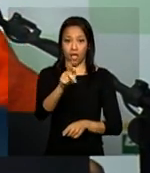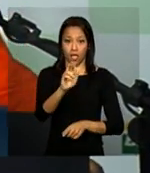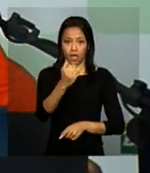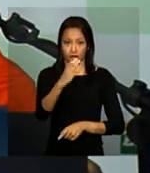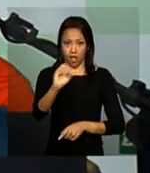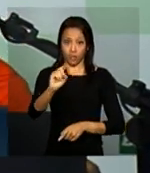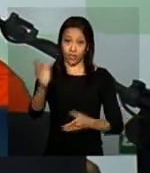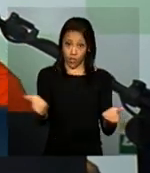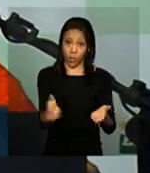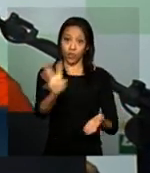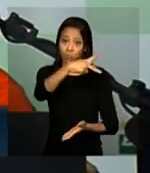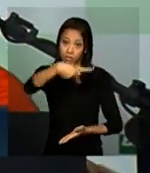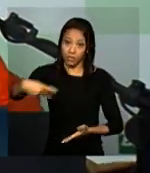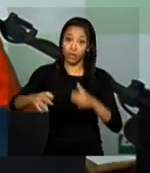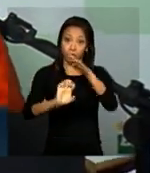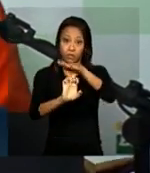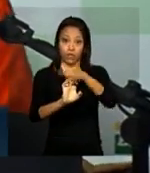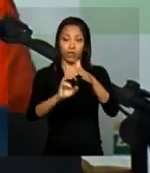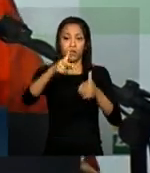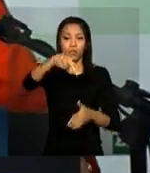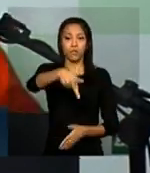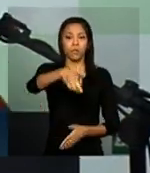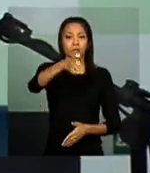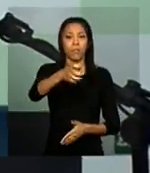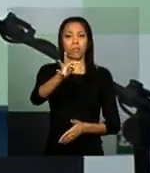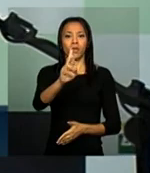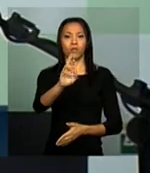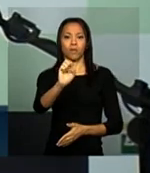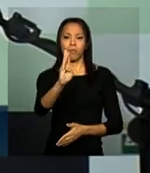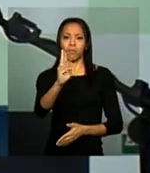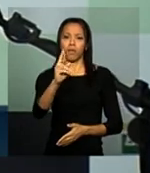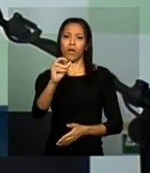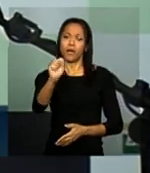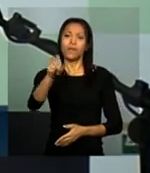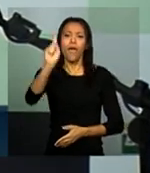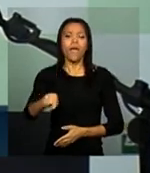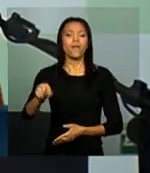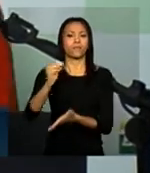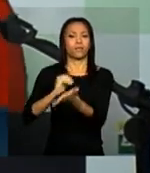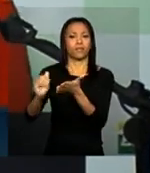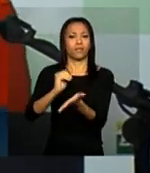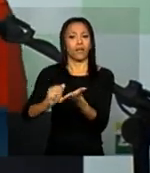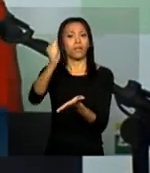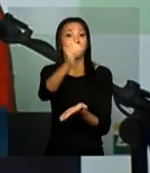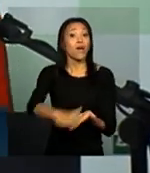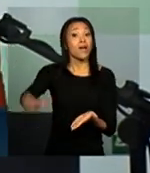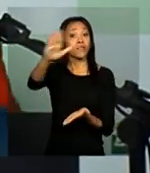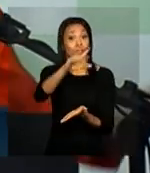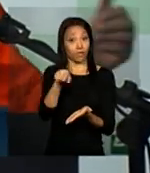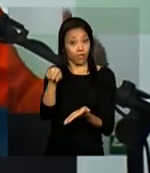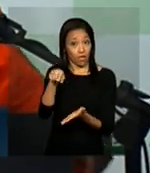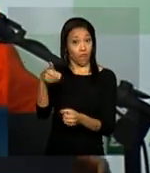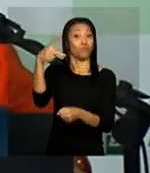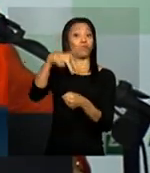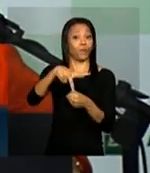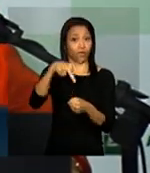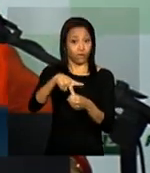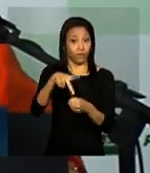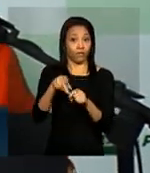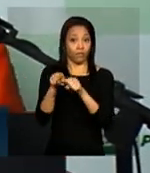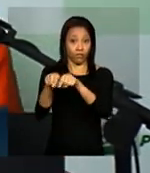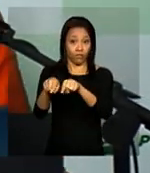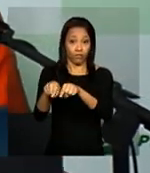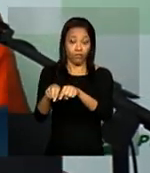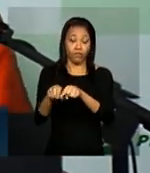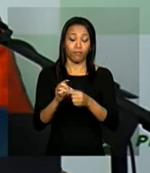hoje presidenta da Petrobras, era secretária nacional de petróleo e combustíveis